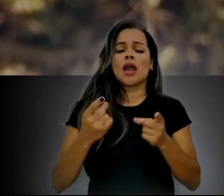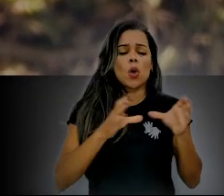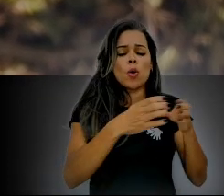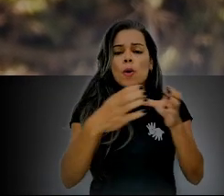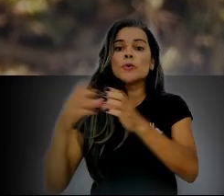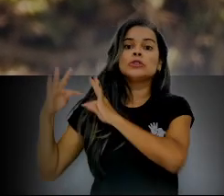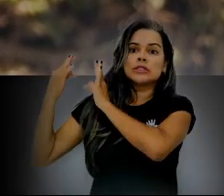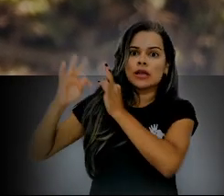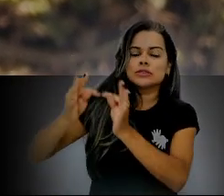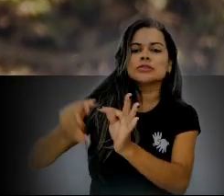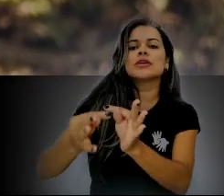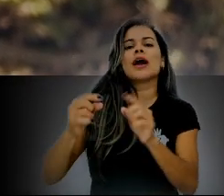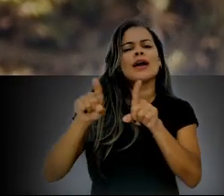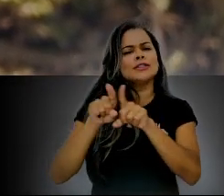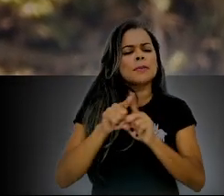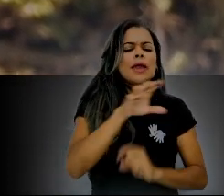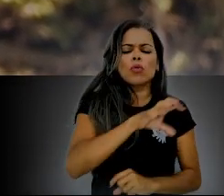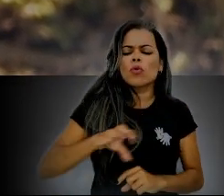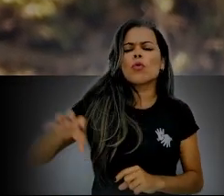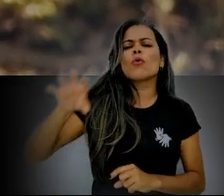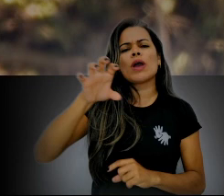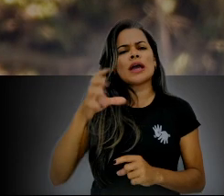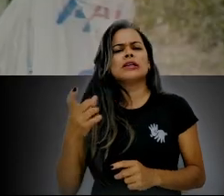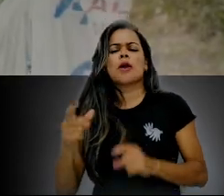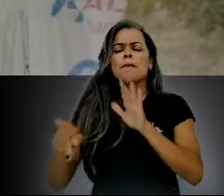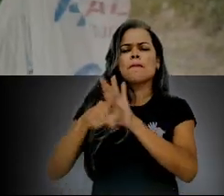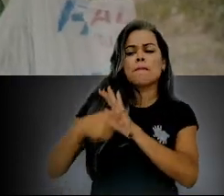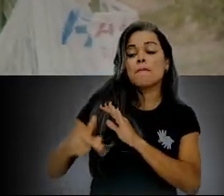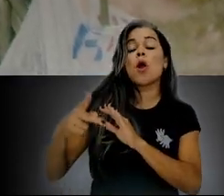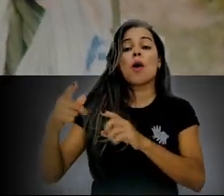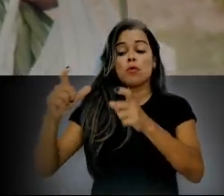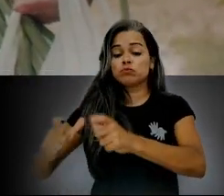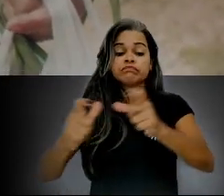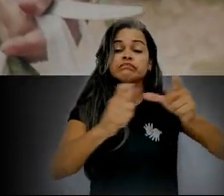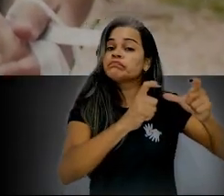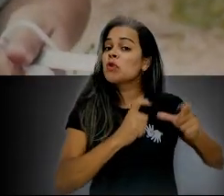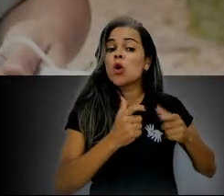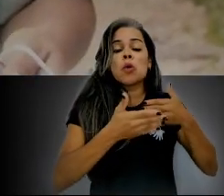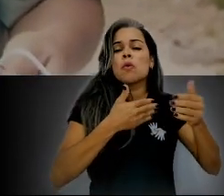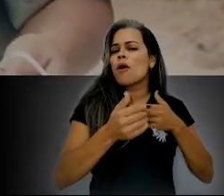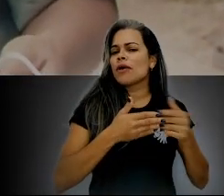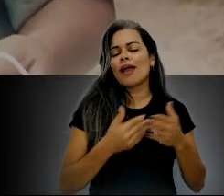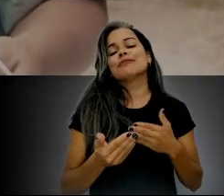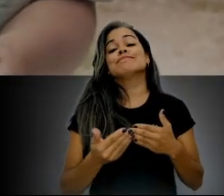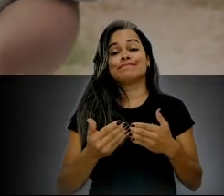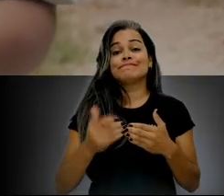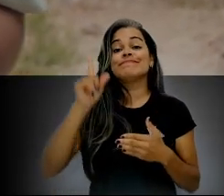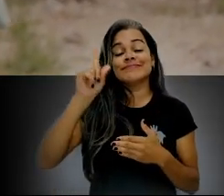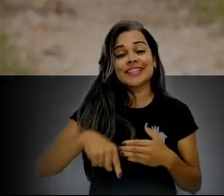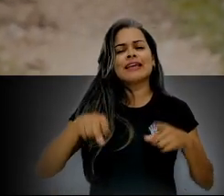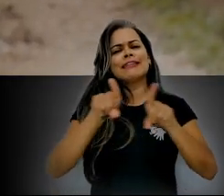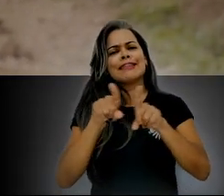Comunidades tradicionais falo nisso a respeito dos assentamentos sejam eles de crédito fundiário o time formado por ocupação